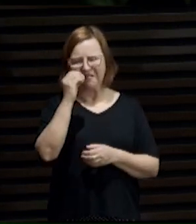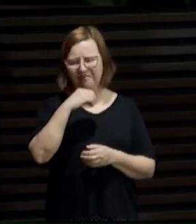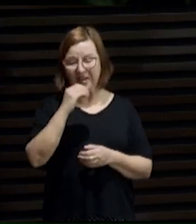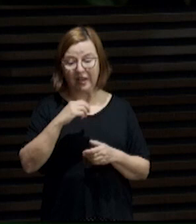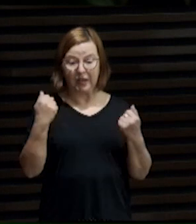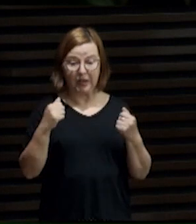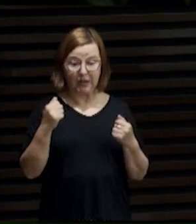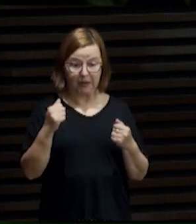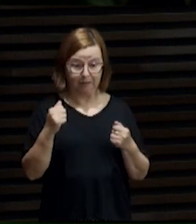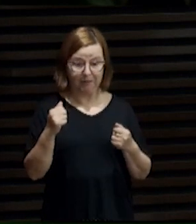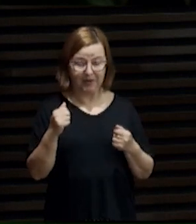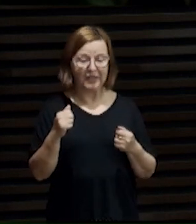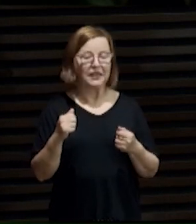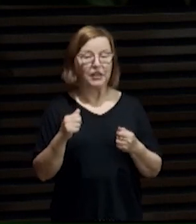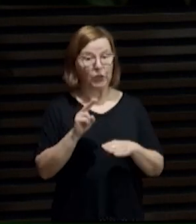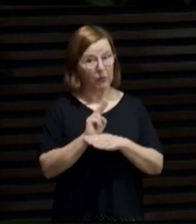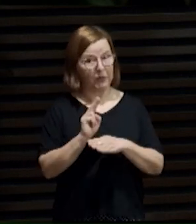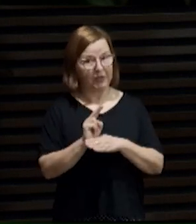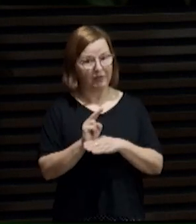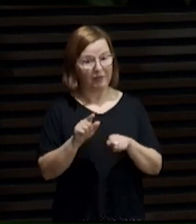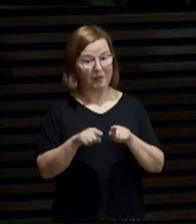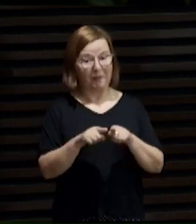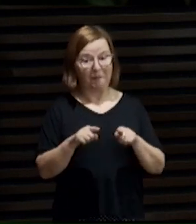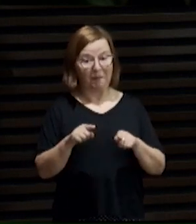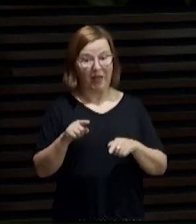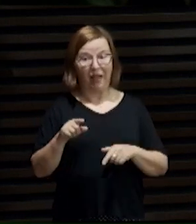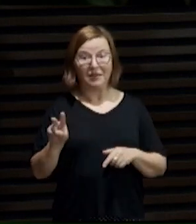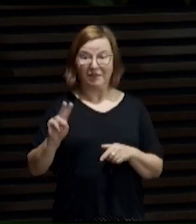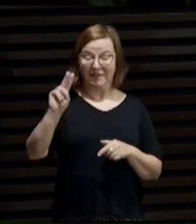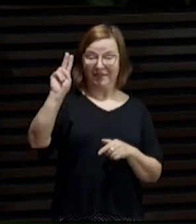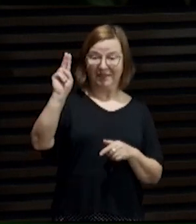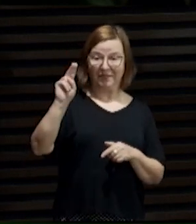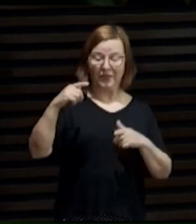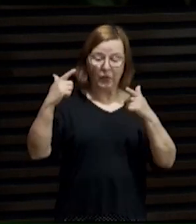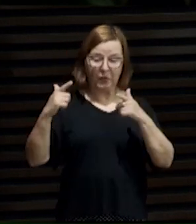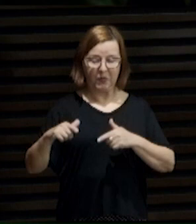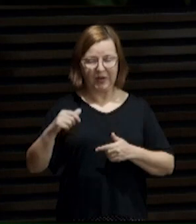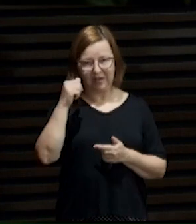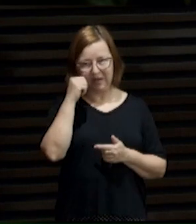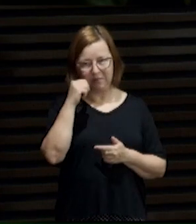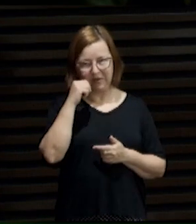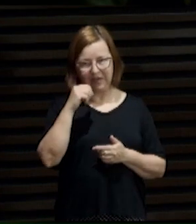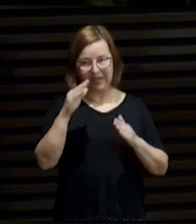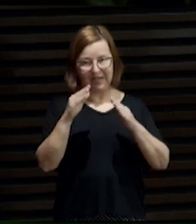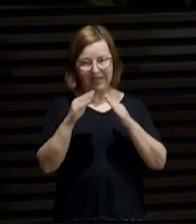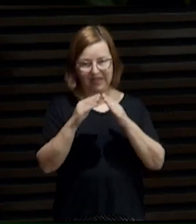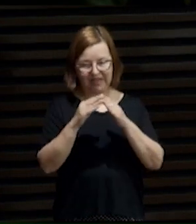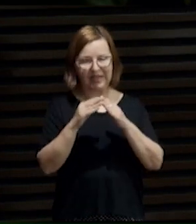cuidado. Mas é uma planta muito valiosa. O lugar da mulher é na casa do